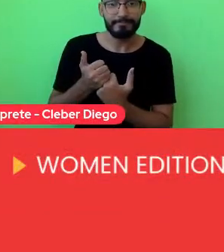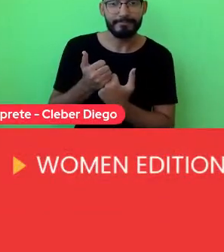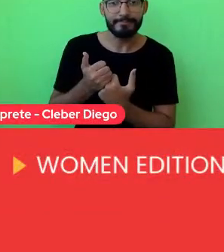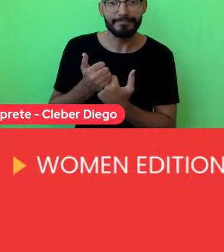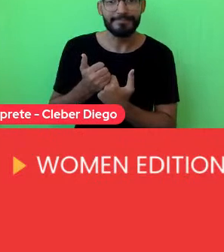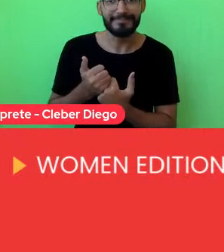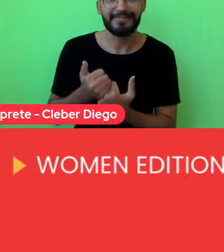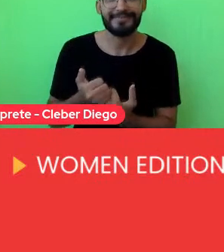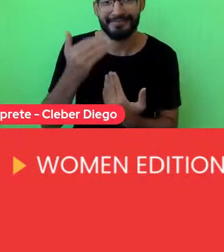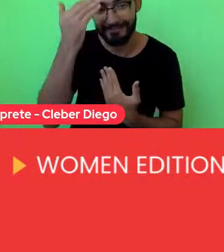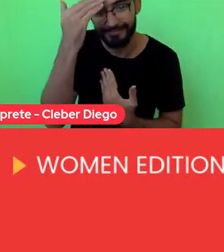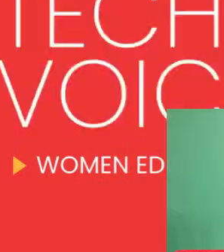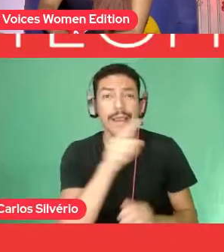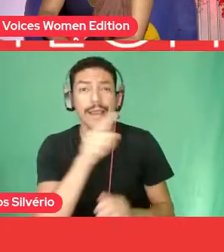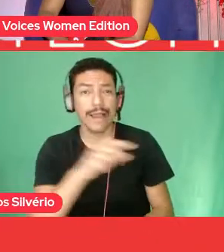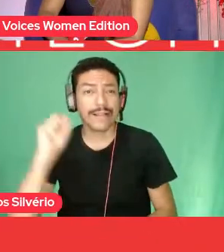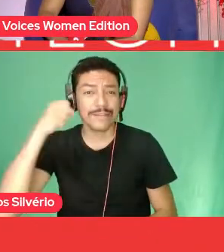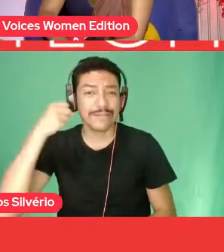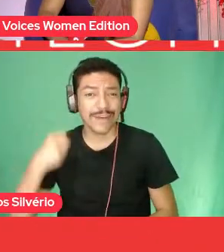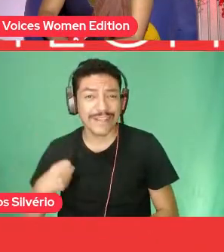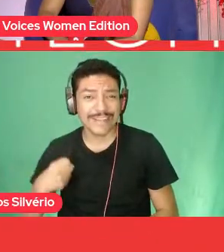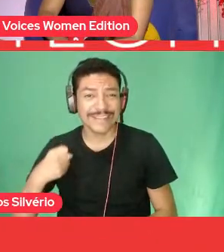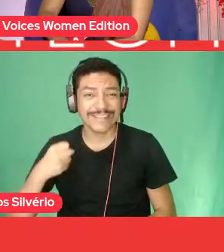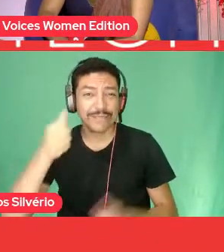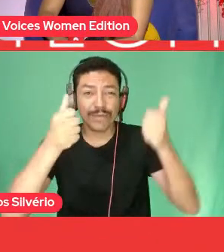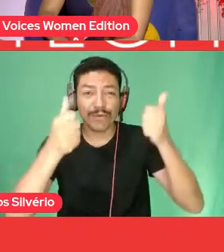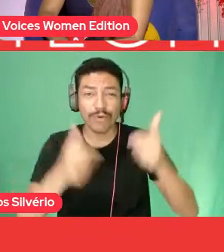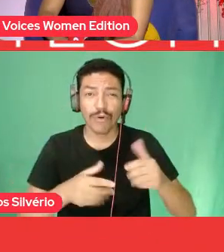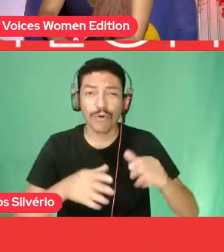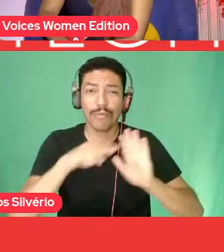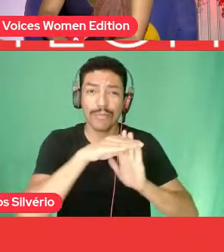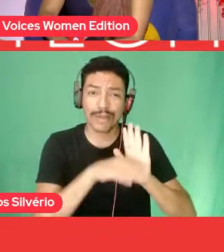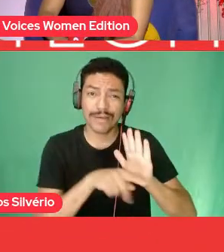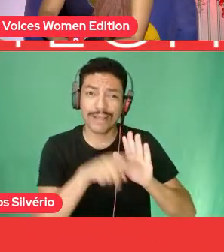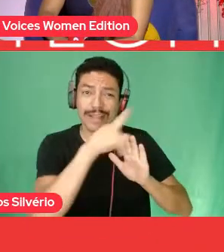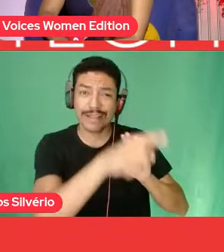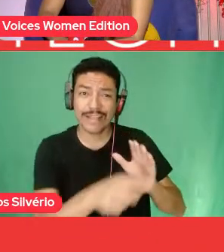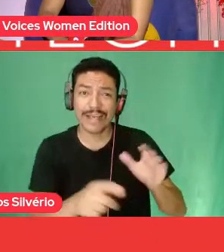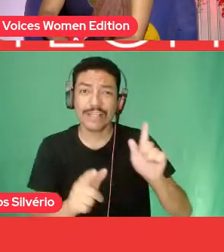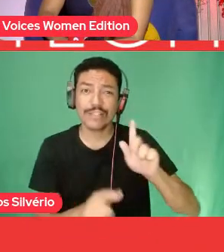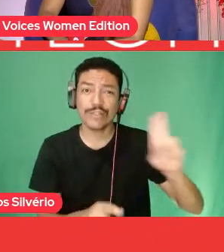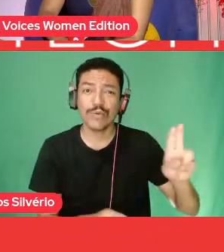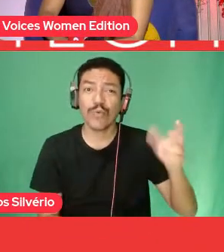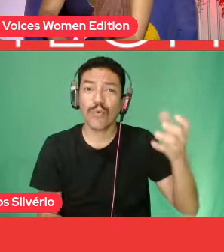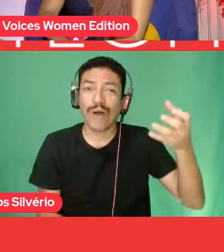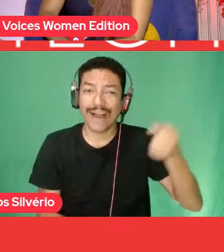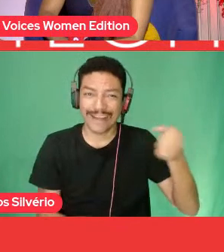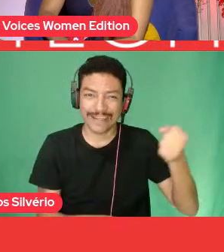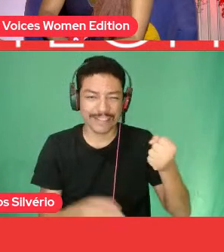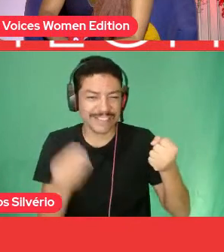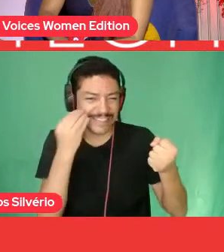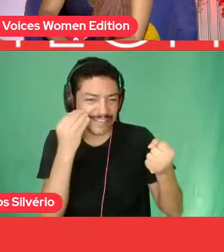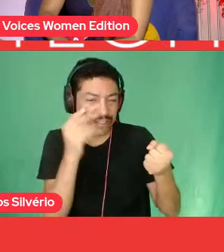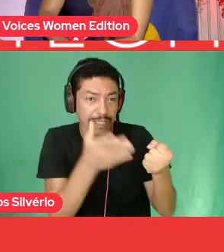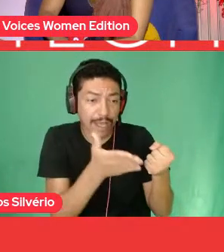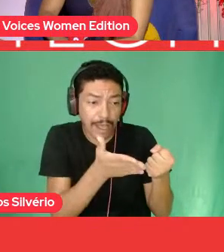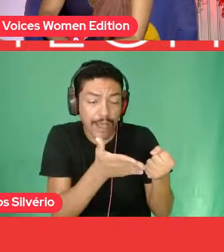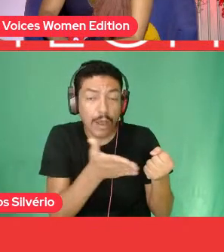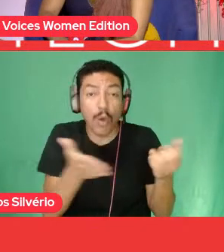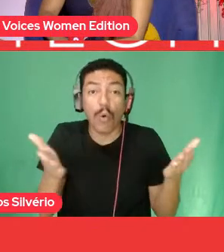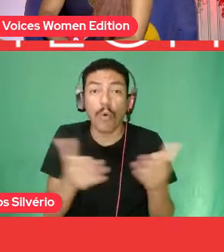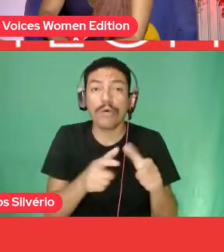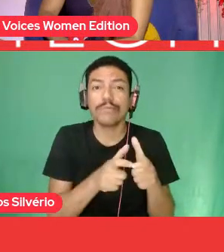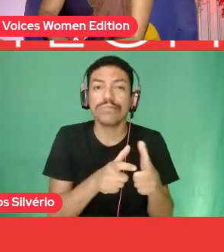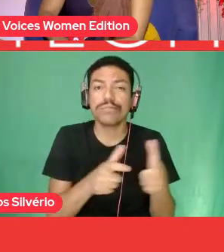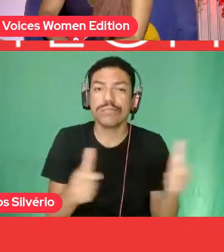da White, foi experimentado pela primeira vez lá. E a gente hoje tem aproximadamente 50 mulheres da